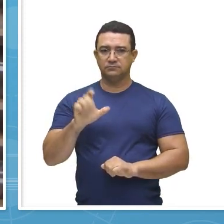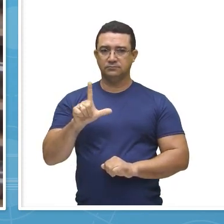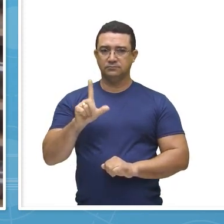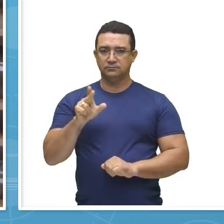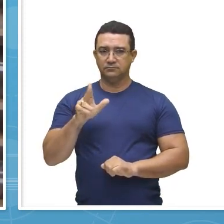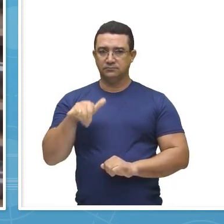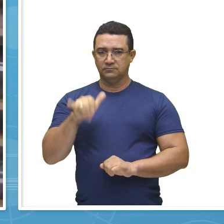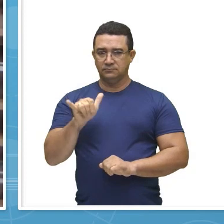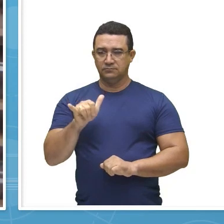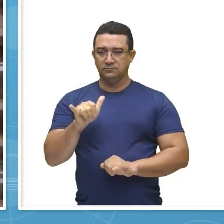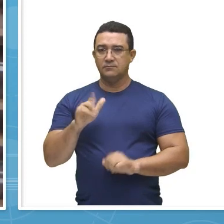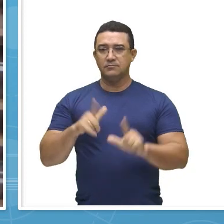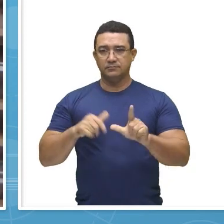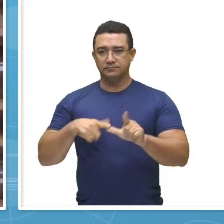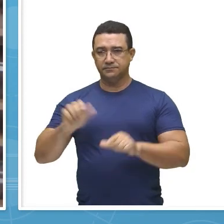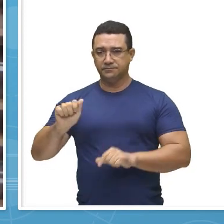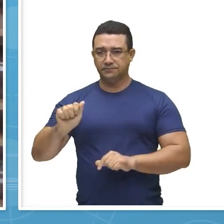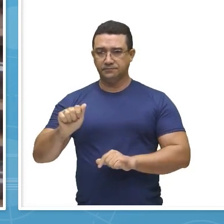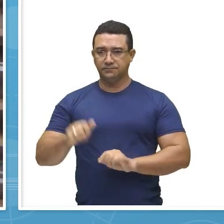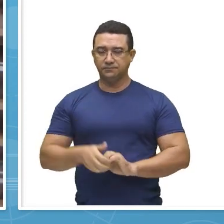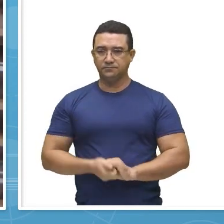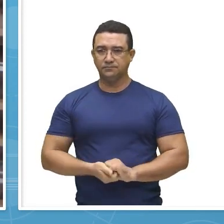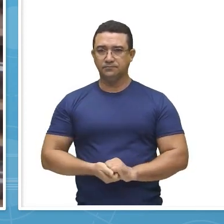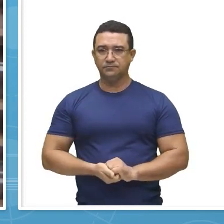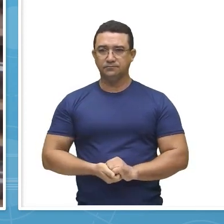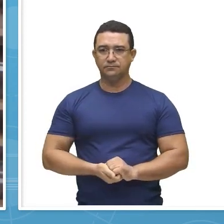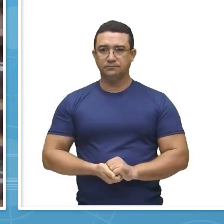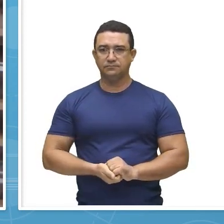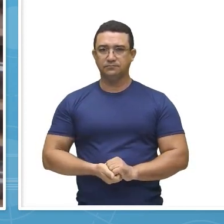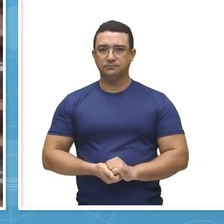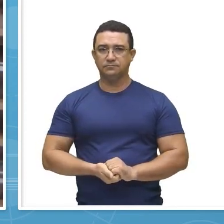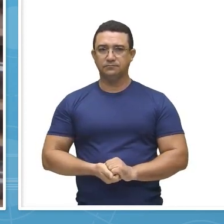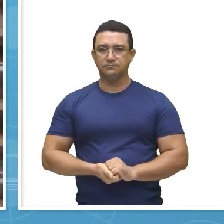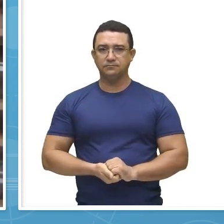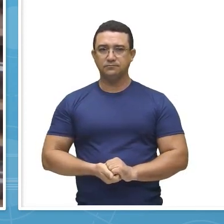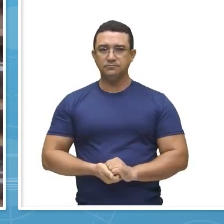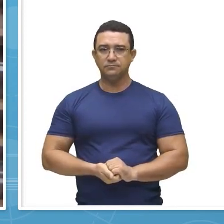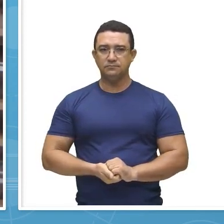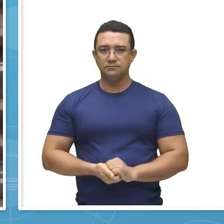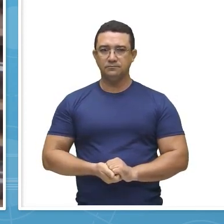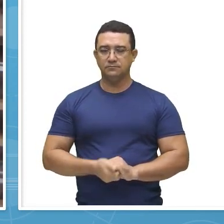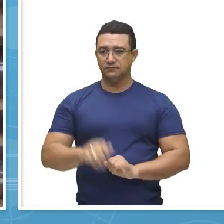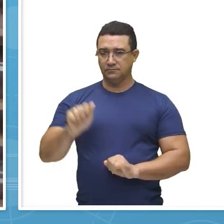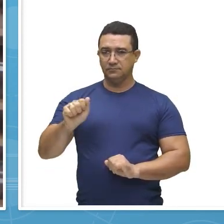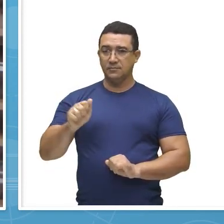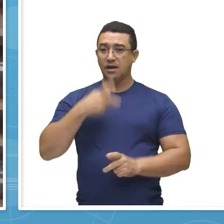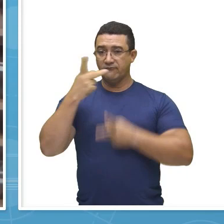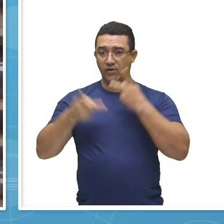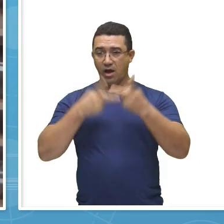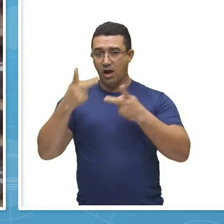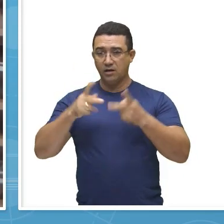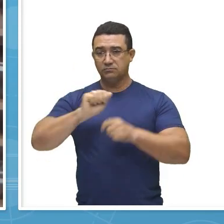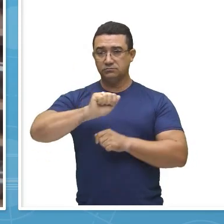Kelrin, que ela colocou a letra A, né? A letra A já fala ali sobre a Ásia, tá?